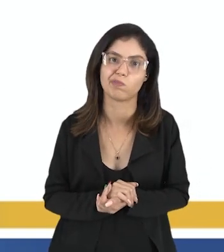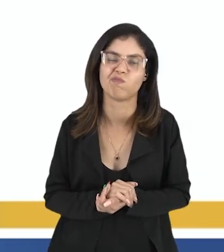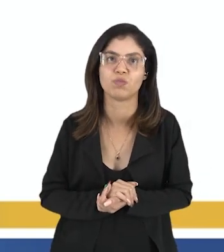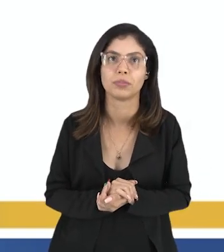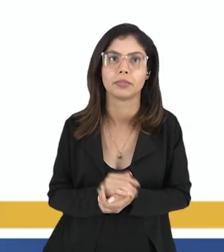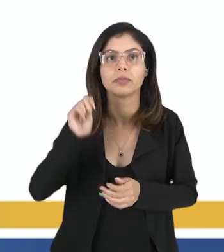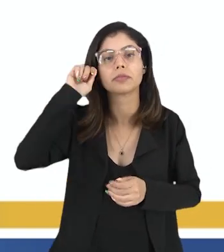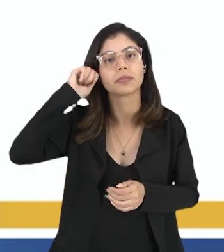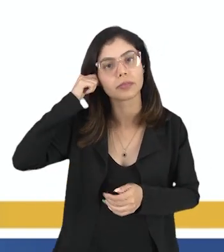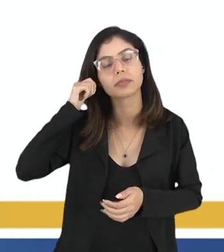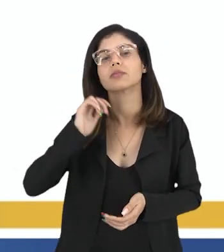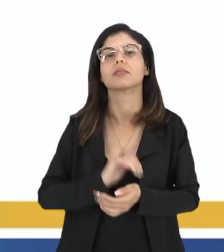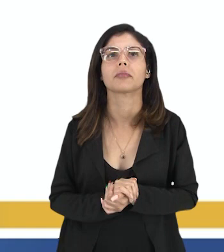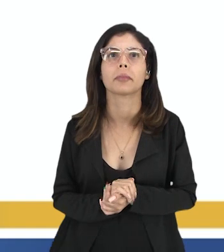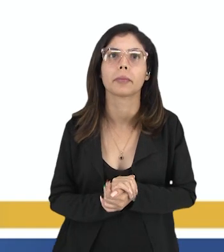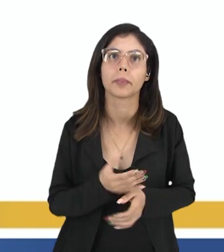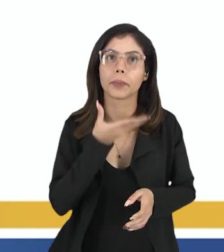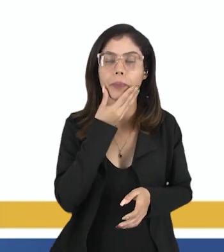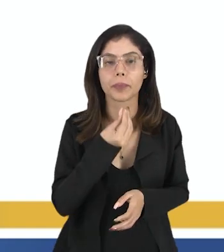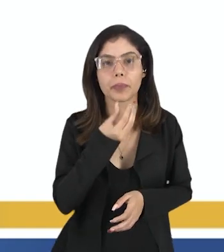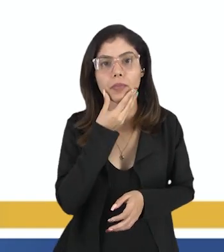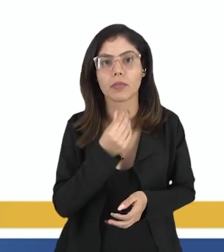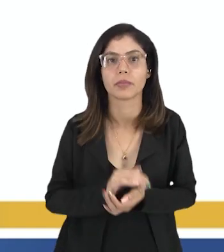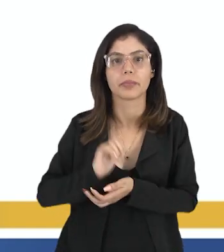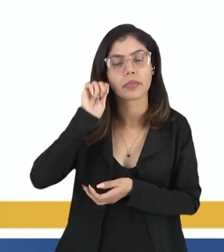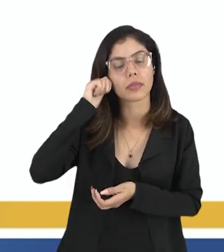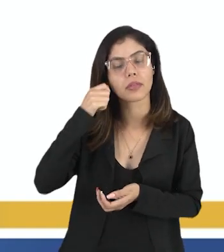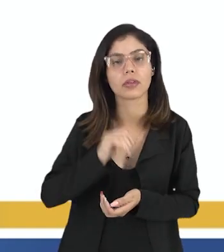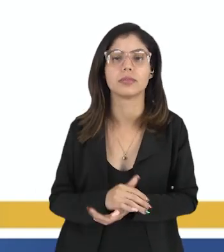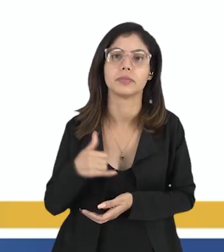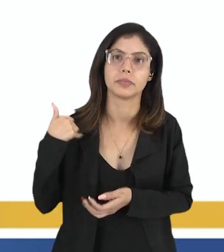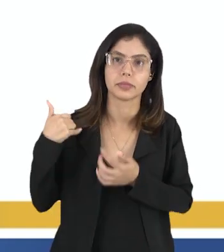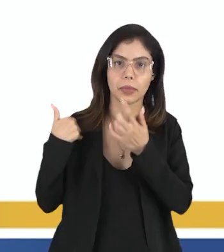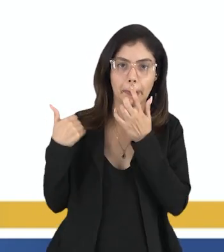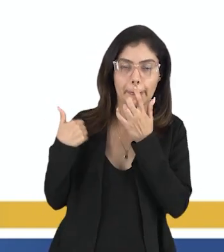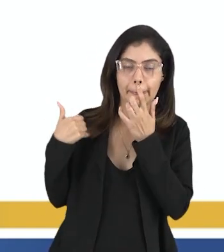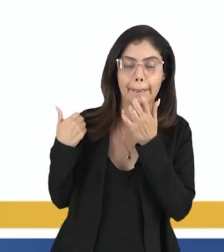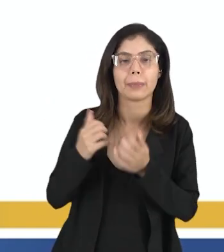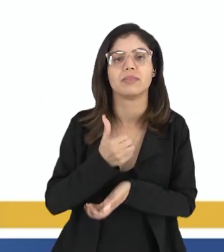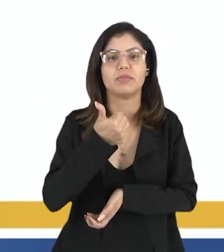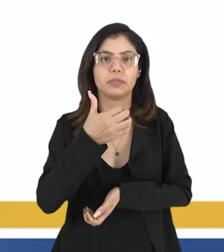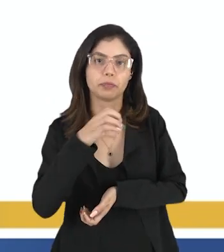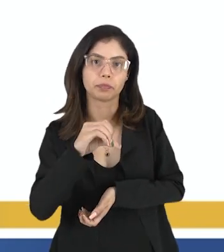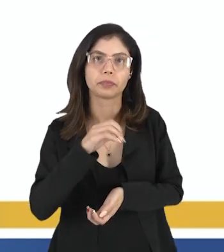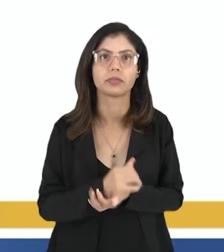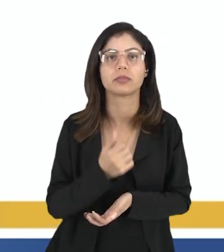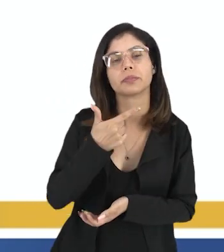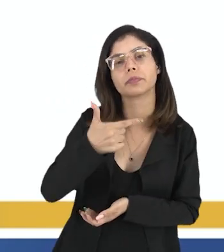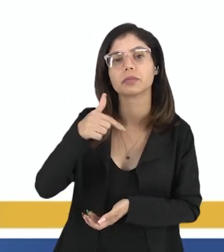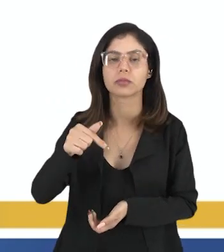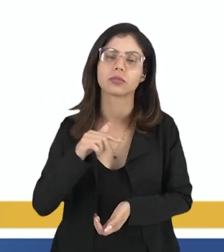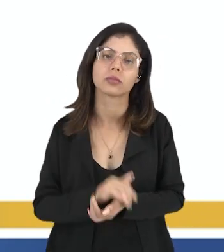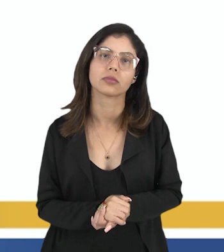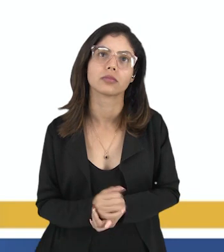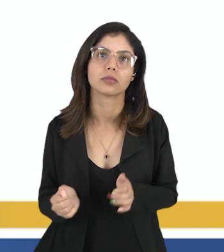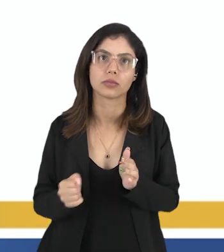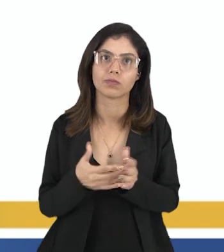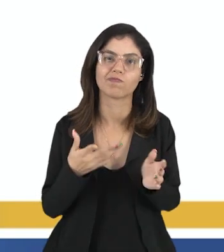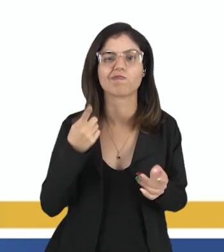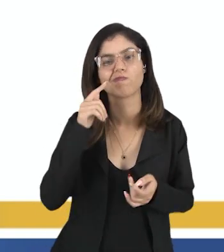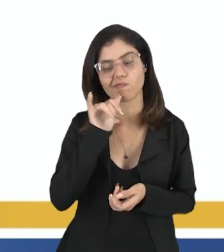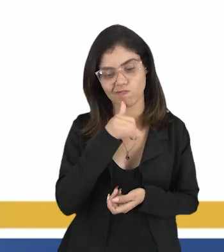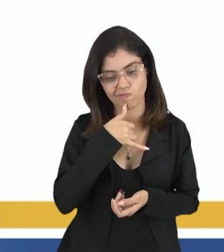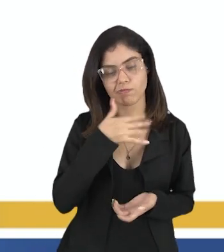pessoas negras, né, homens negros na idade assim de 19 a 27 anos, que é muito triste.